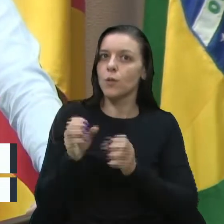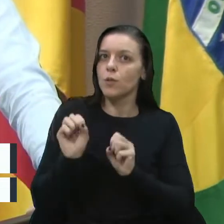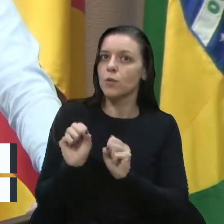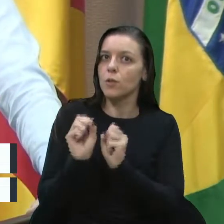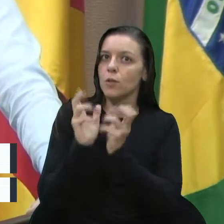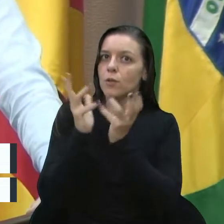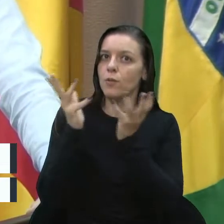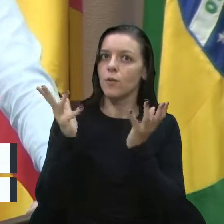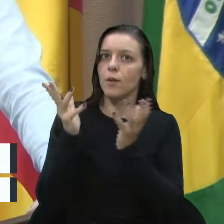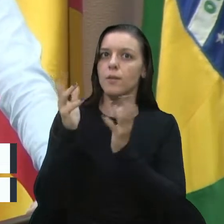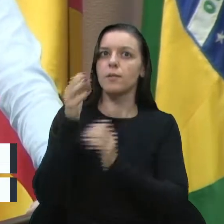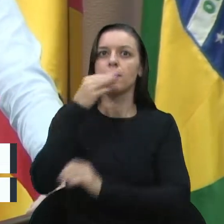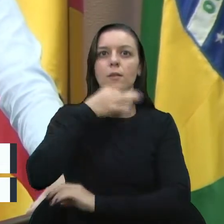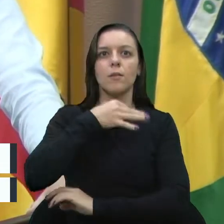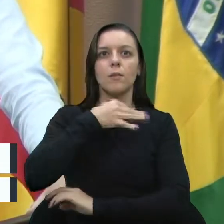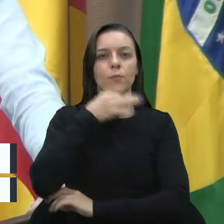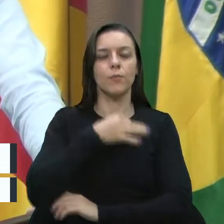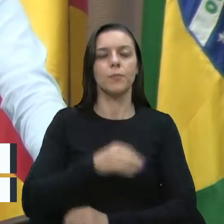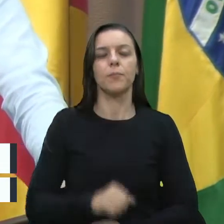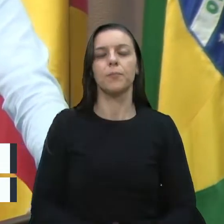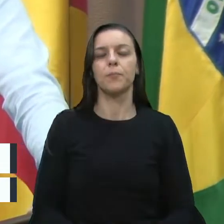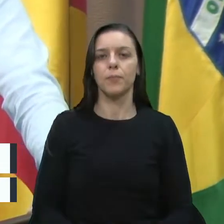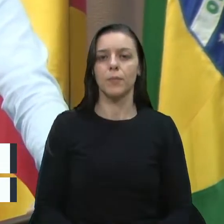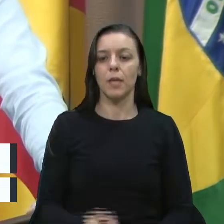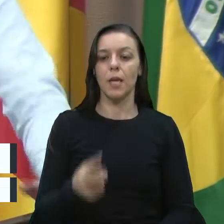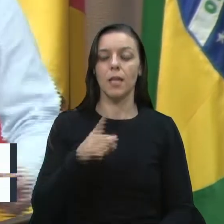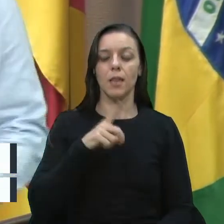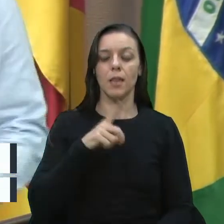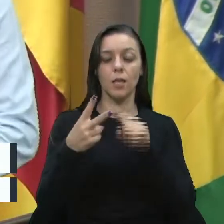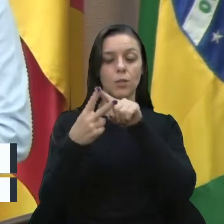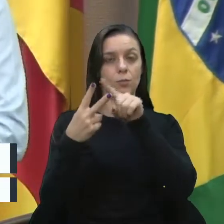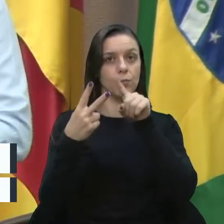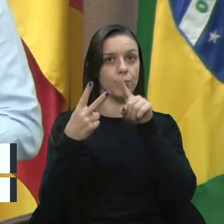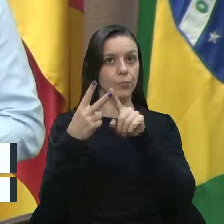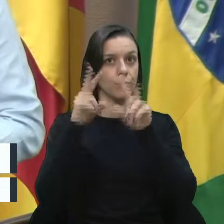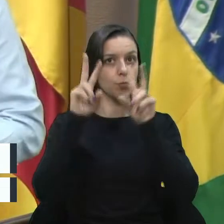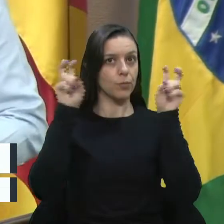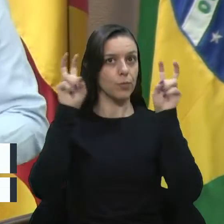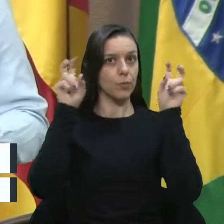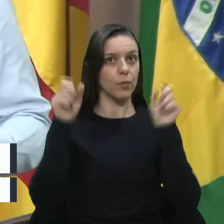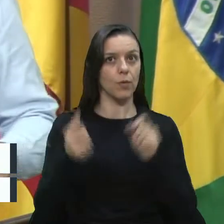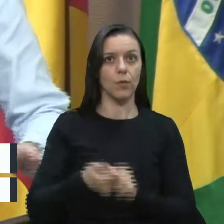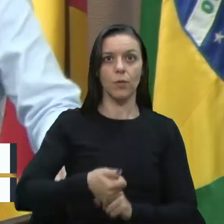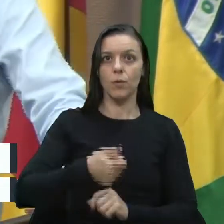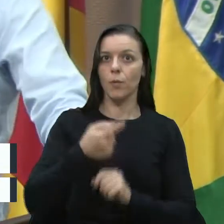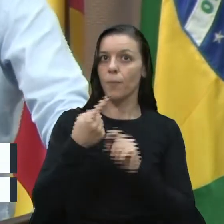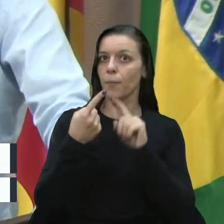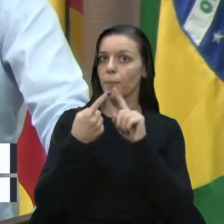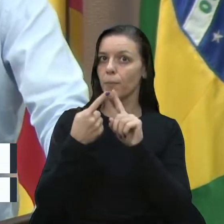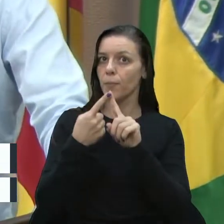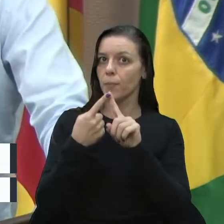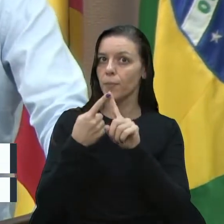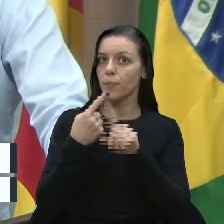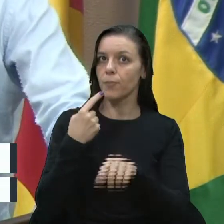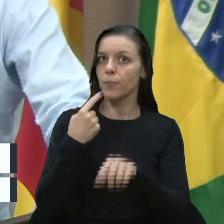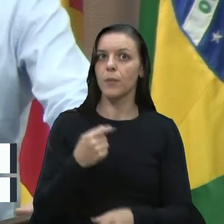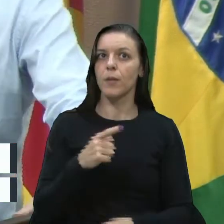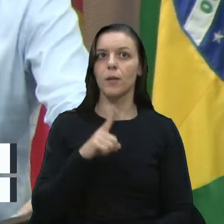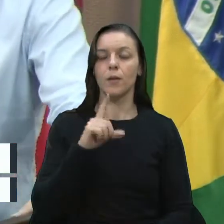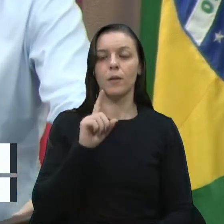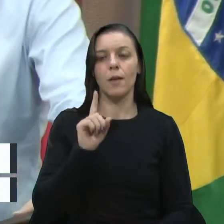Festa Nacional da Uva. Eu tenho dois assuntos a abordar aqui, um primeiro deles que não é novidade, que